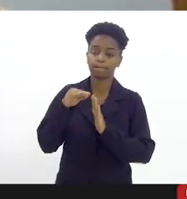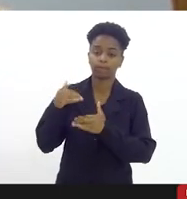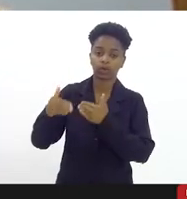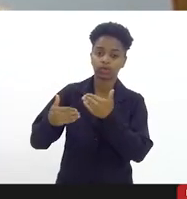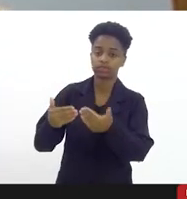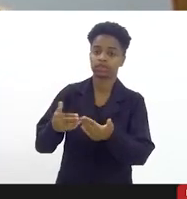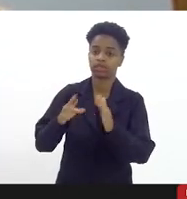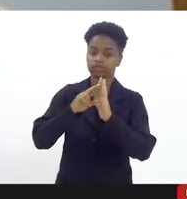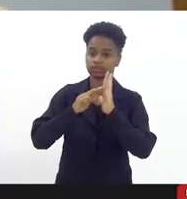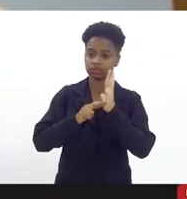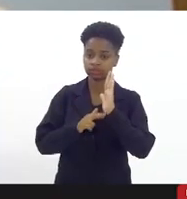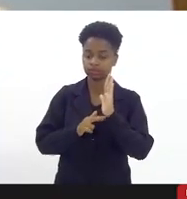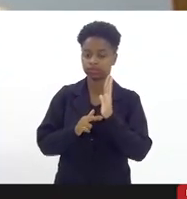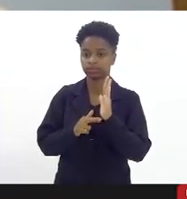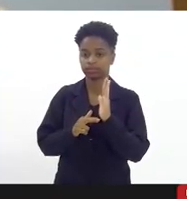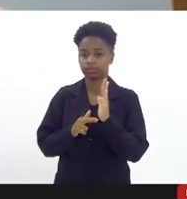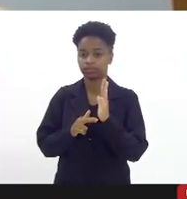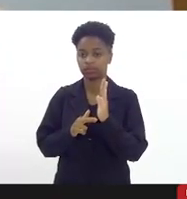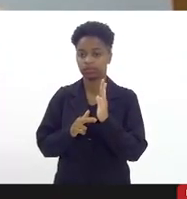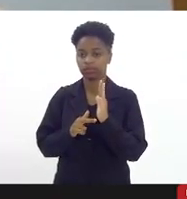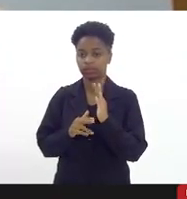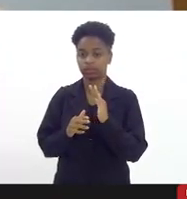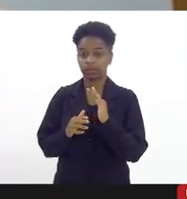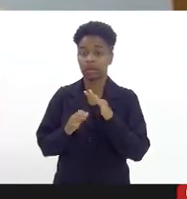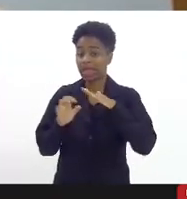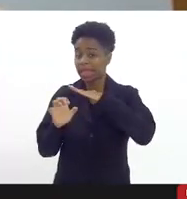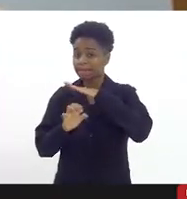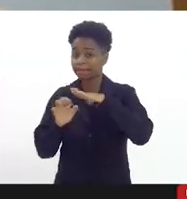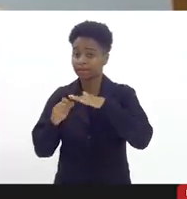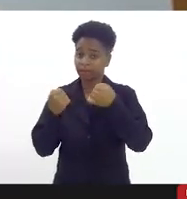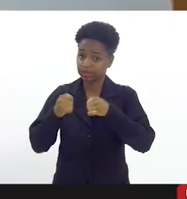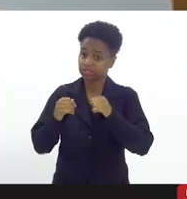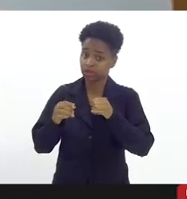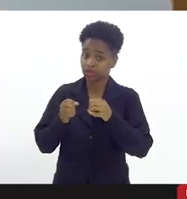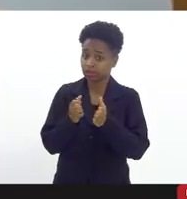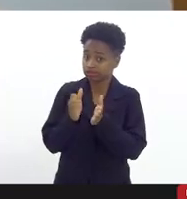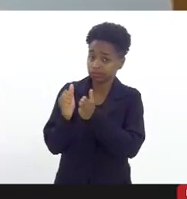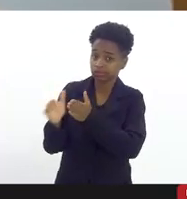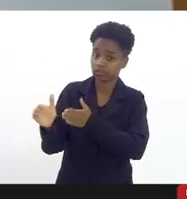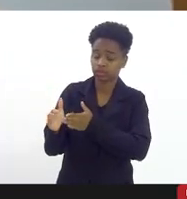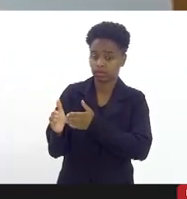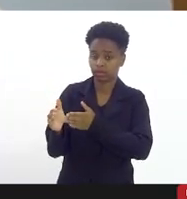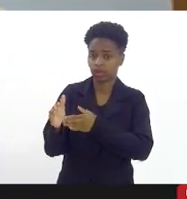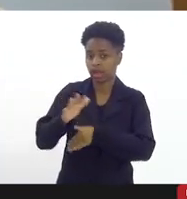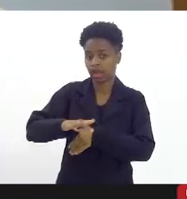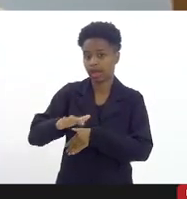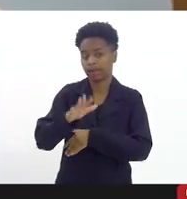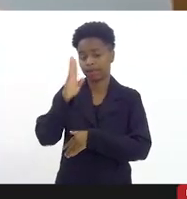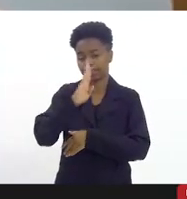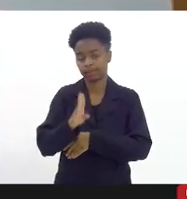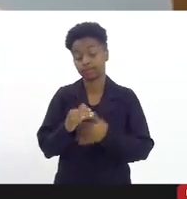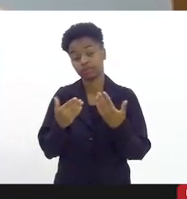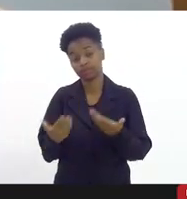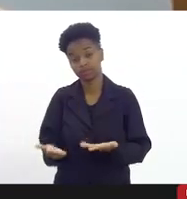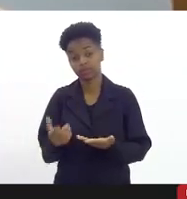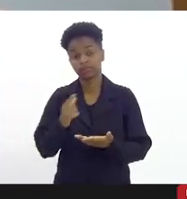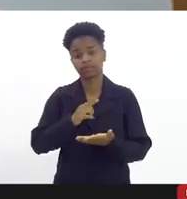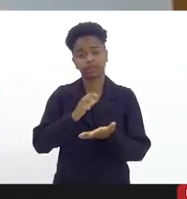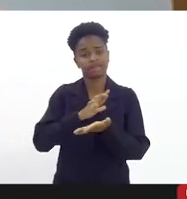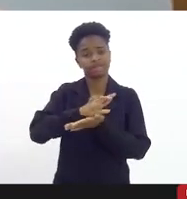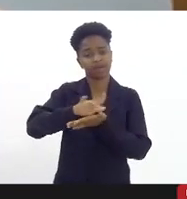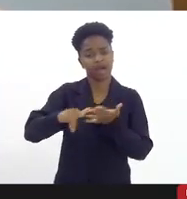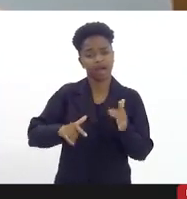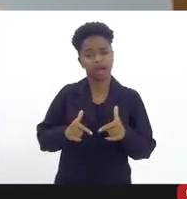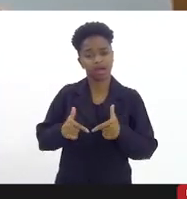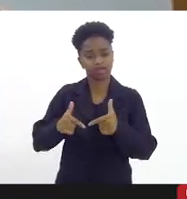é desse processo essas empresas estarão fora do mercado internacional brasileiro portanto há um conjunto de